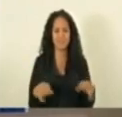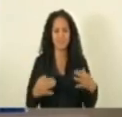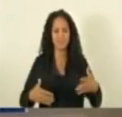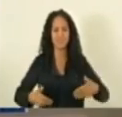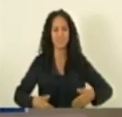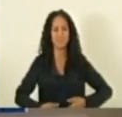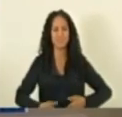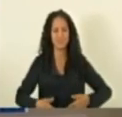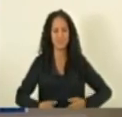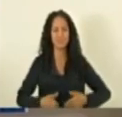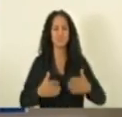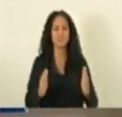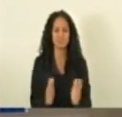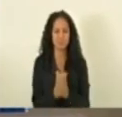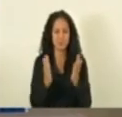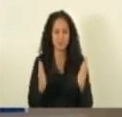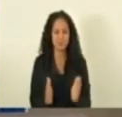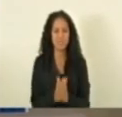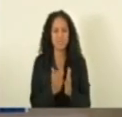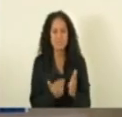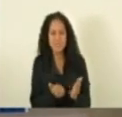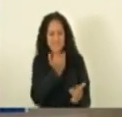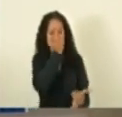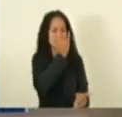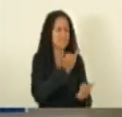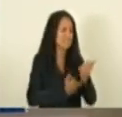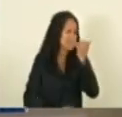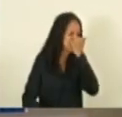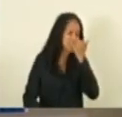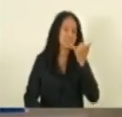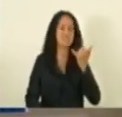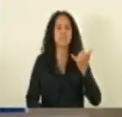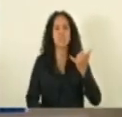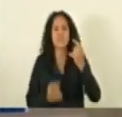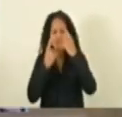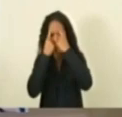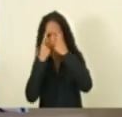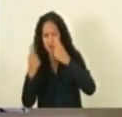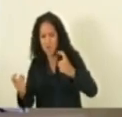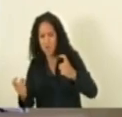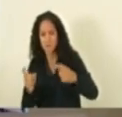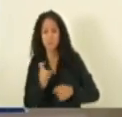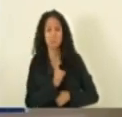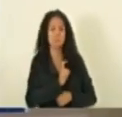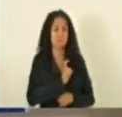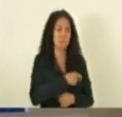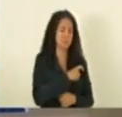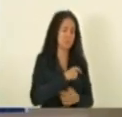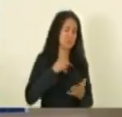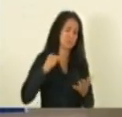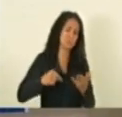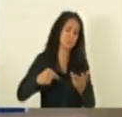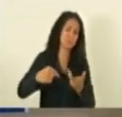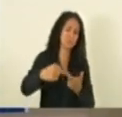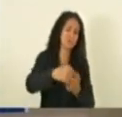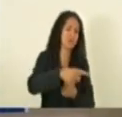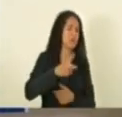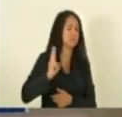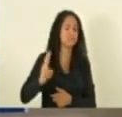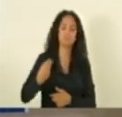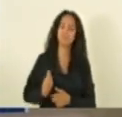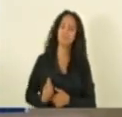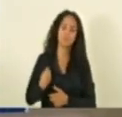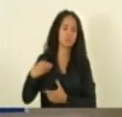fome, a pobreza, a tragédia, a violência, a maldade, sempre estiveram